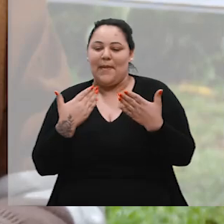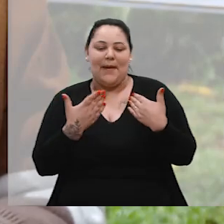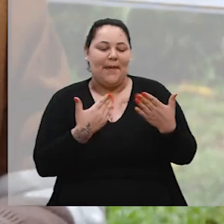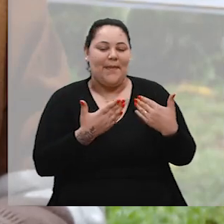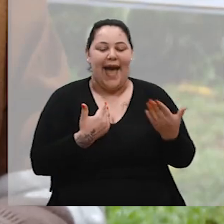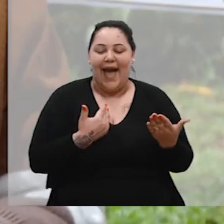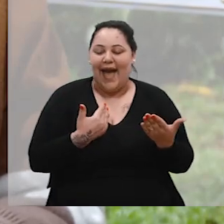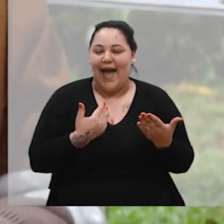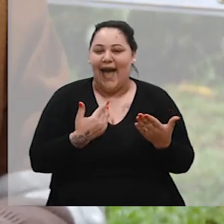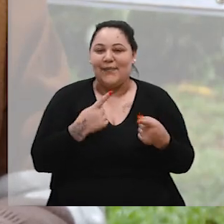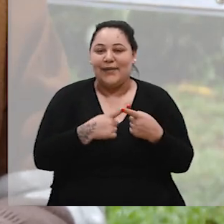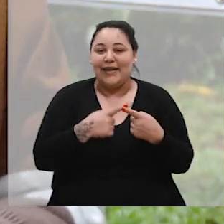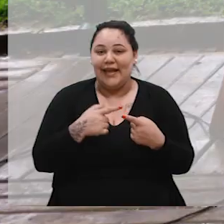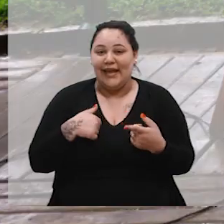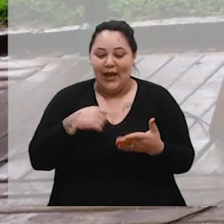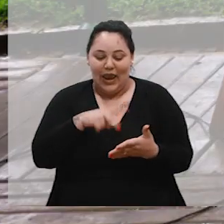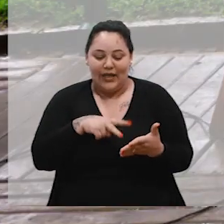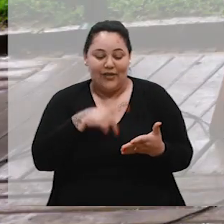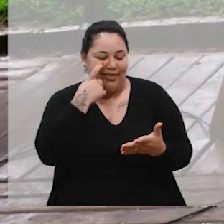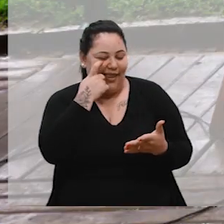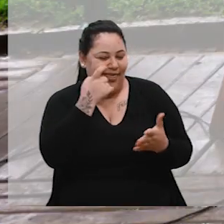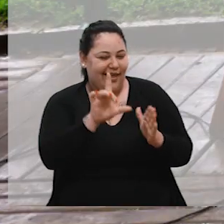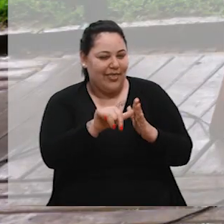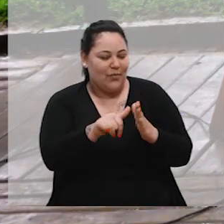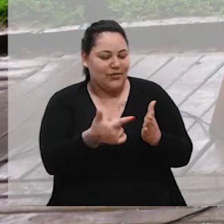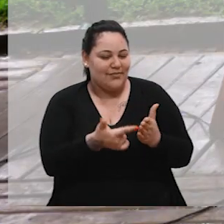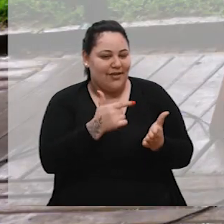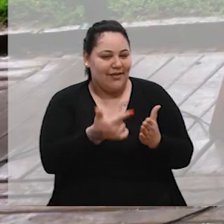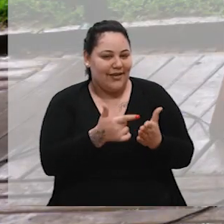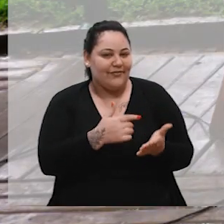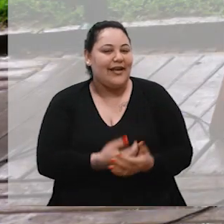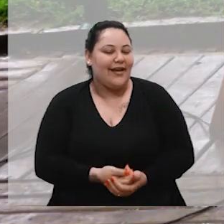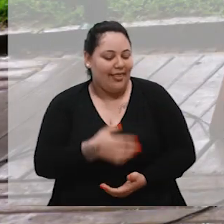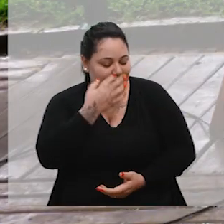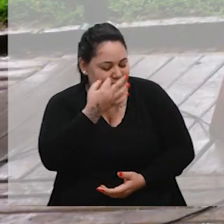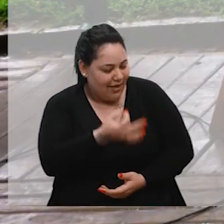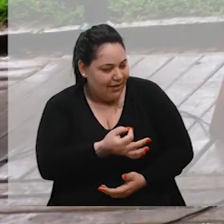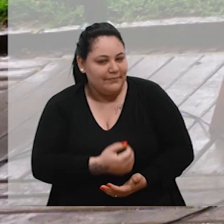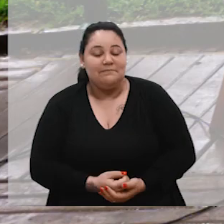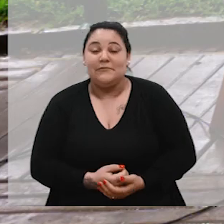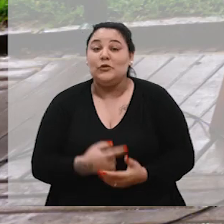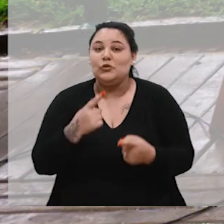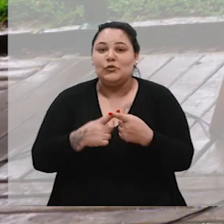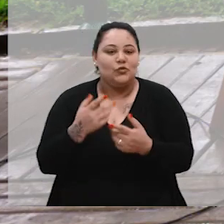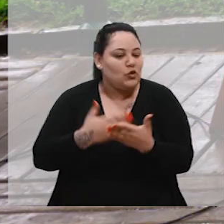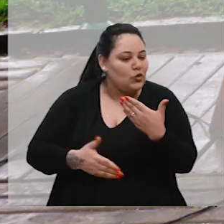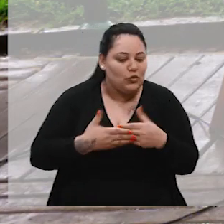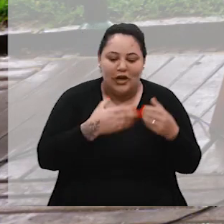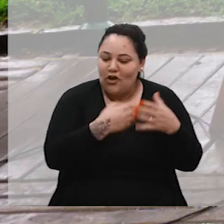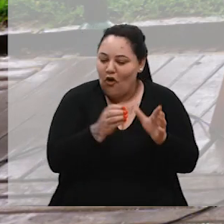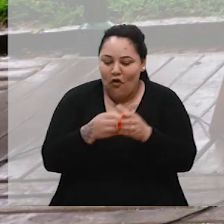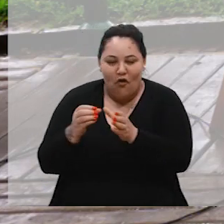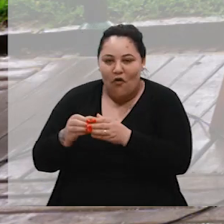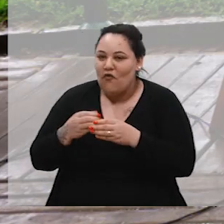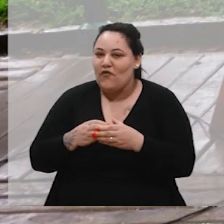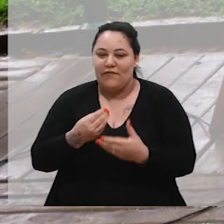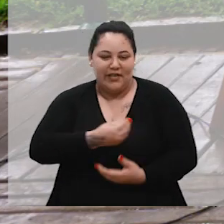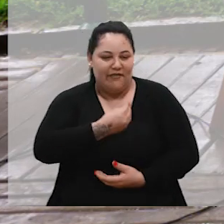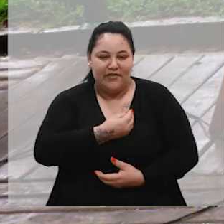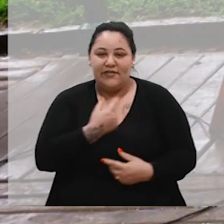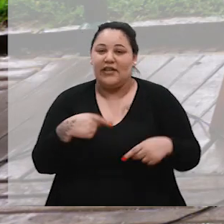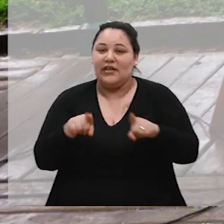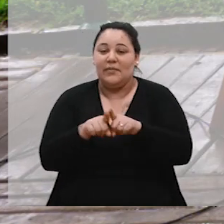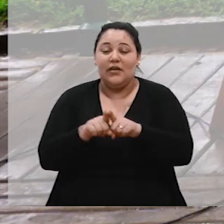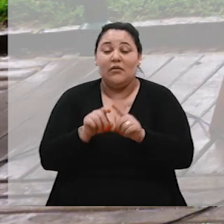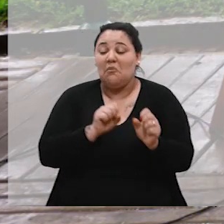leitor se interesse pelo livro depois, né? Claro. Então, tudo que nós vivemos pode ser, sim,